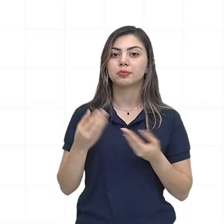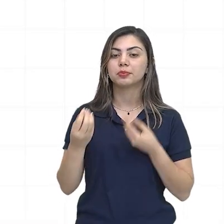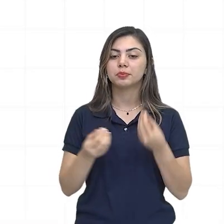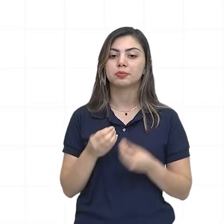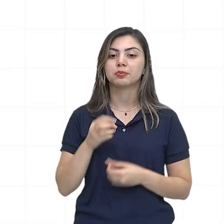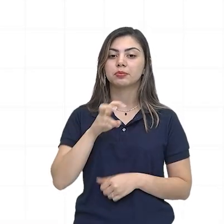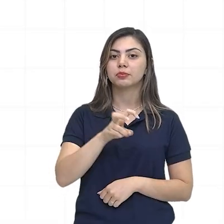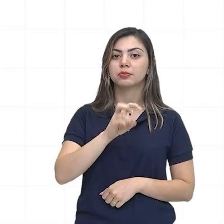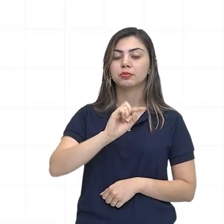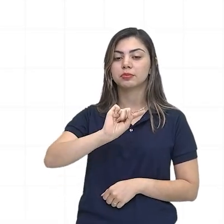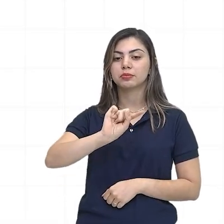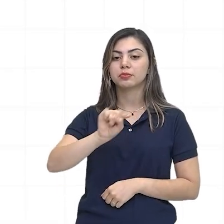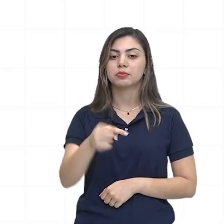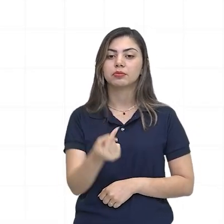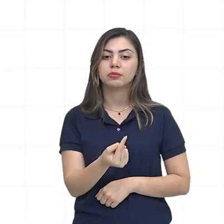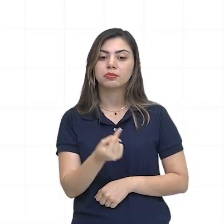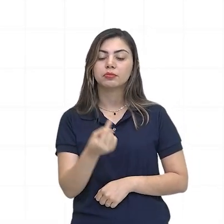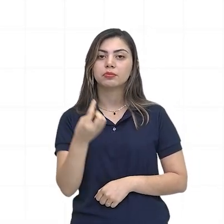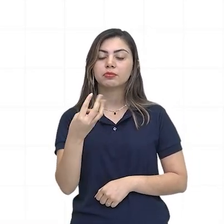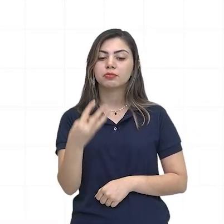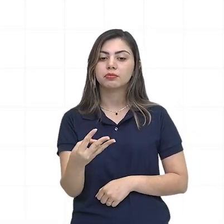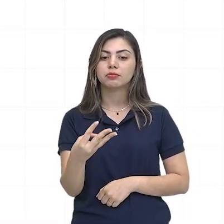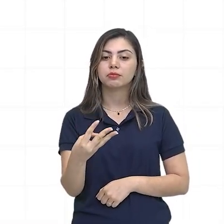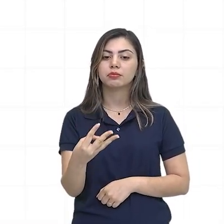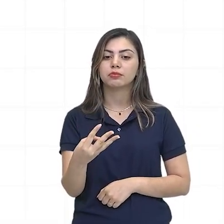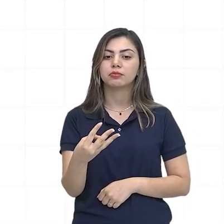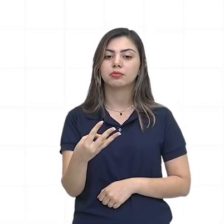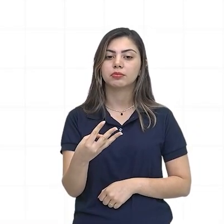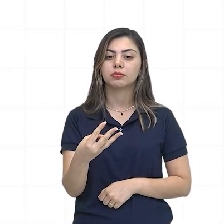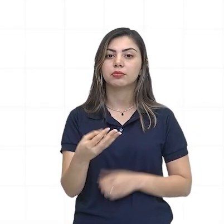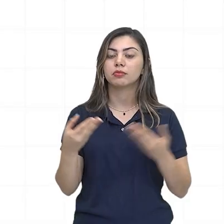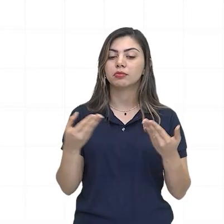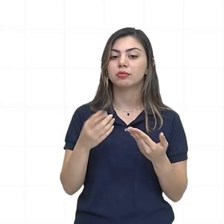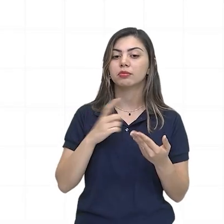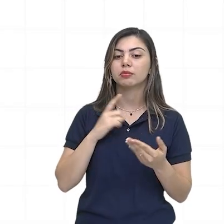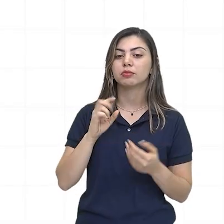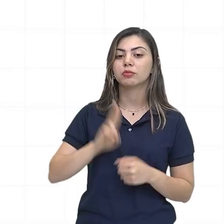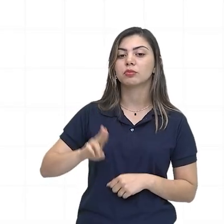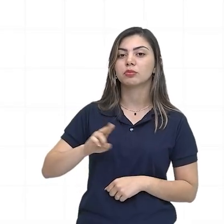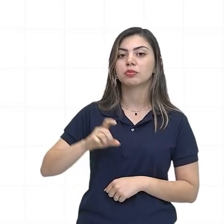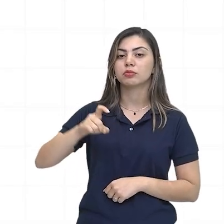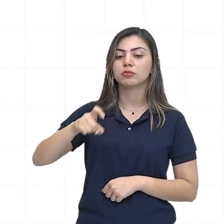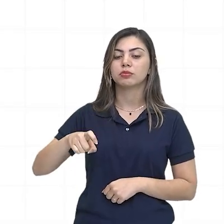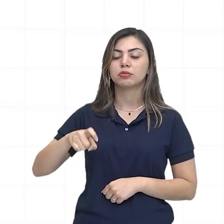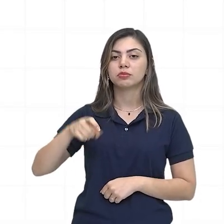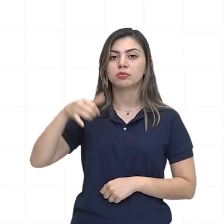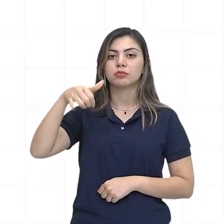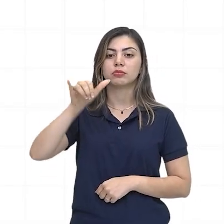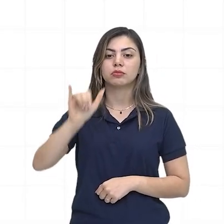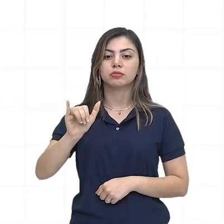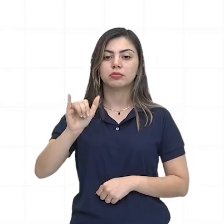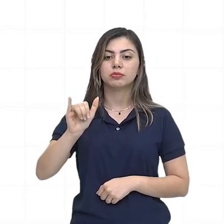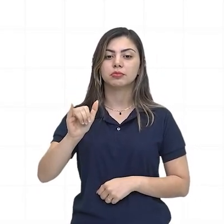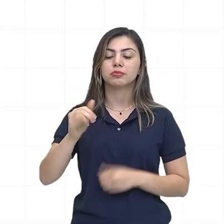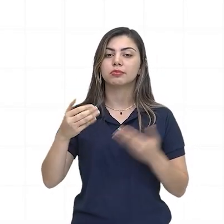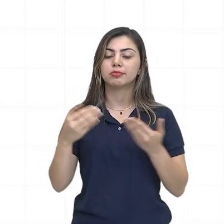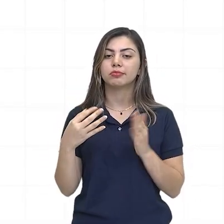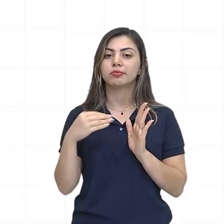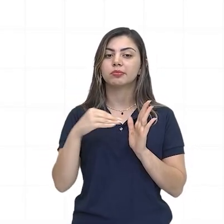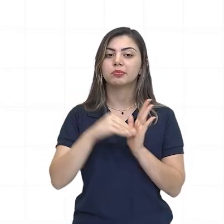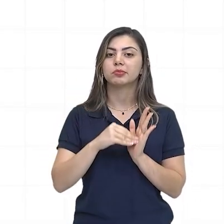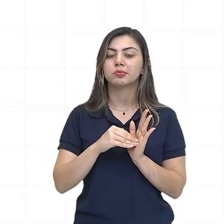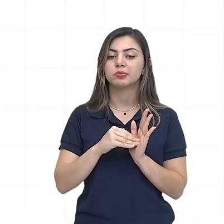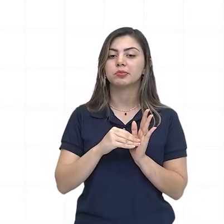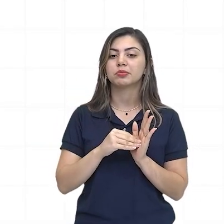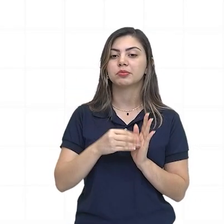5, na vírgula, no 3, na potência aqui, x elevado a y, e digita o valor do expoente,